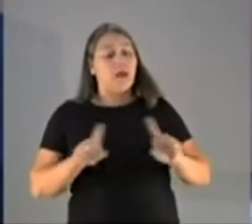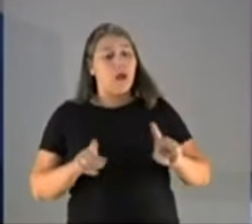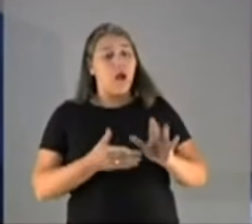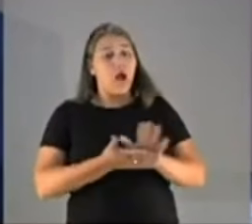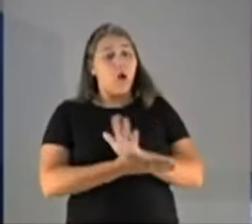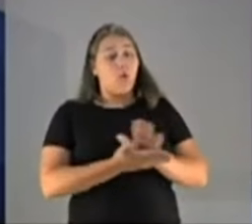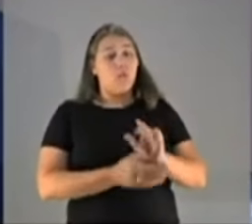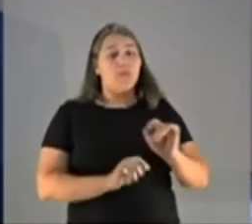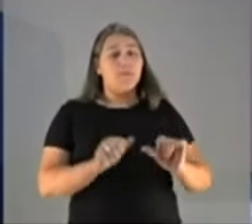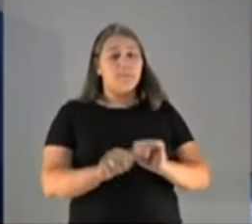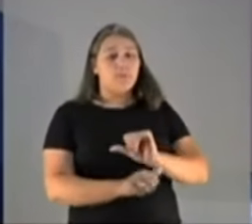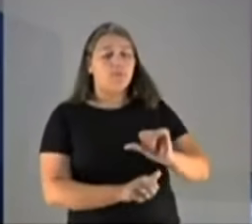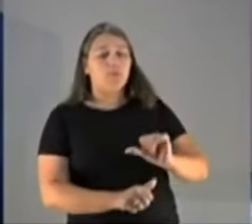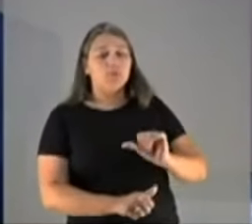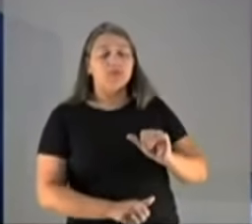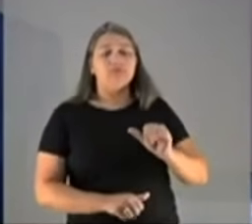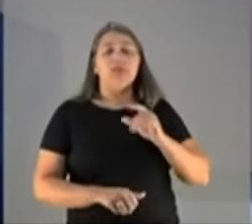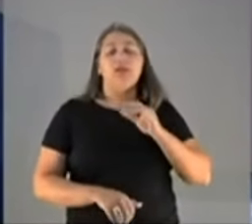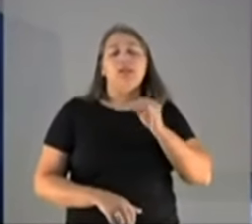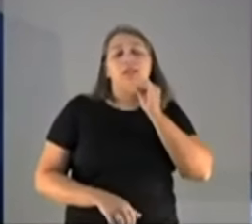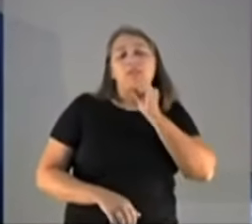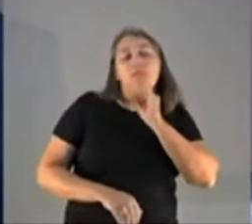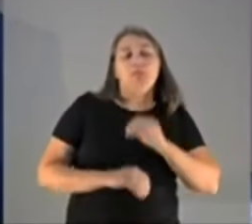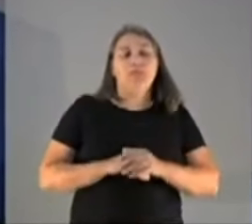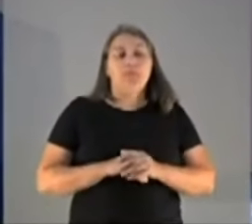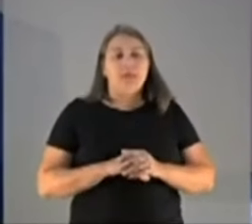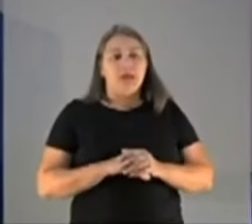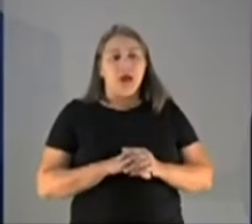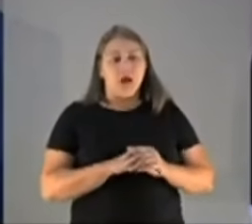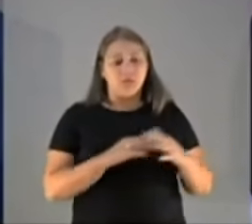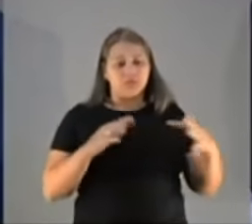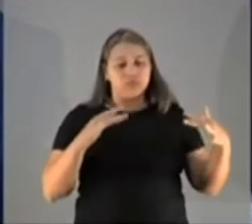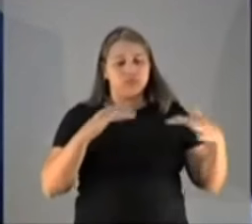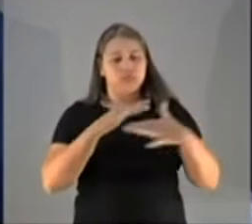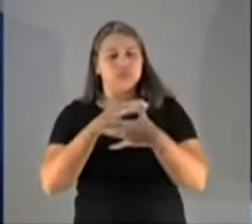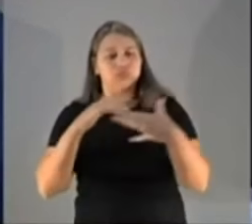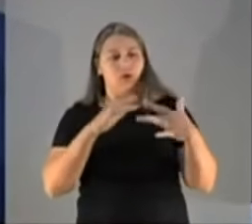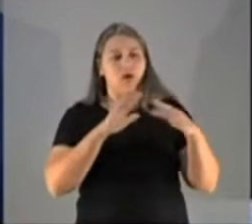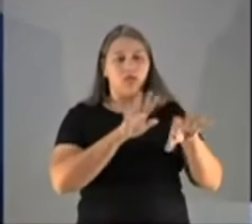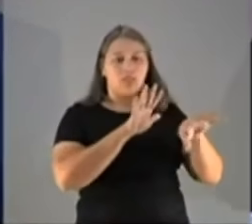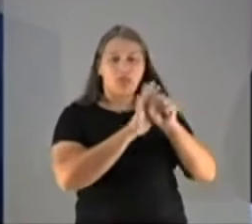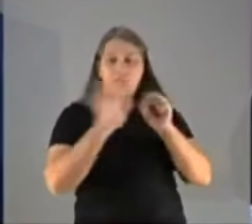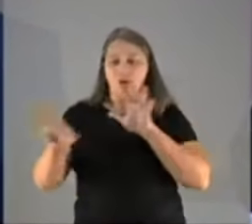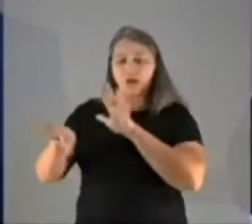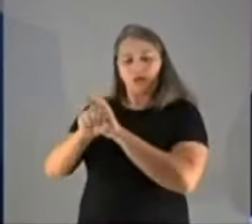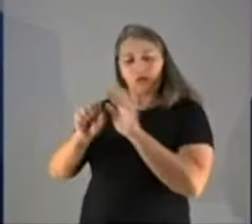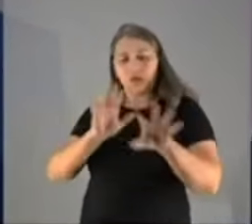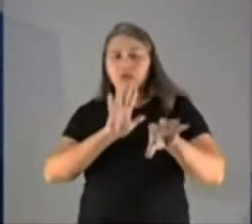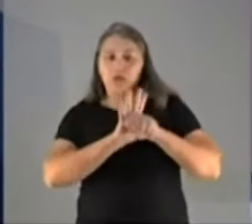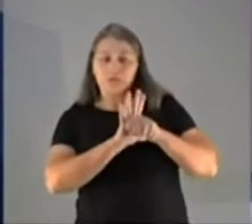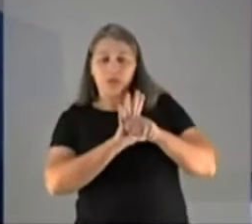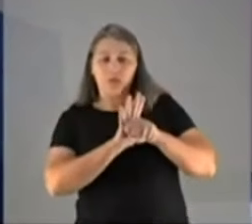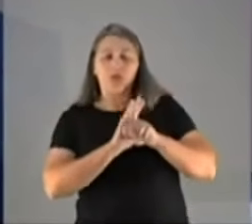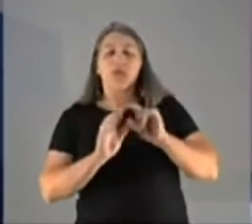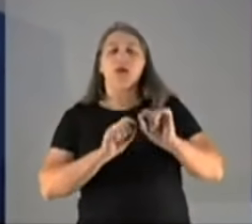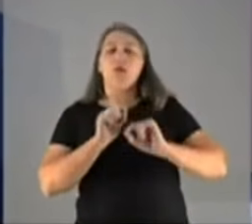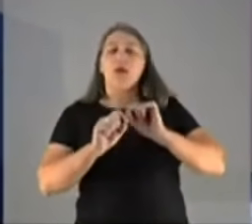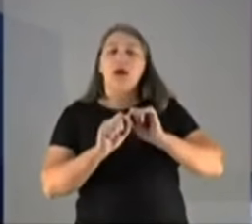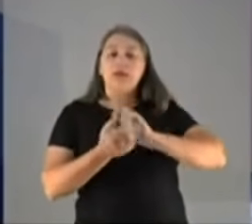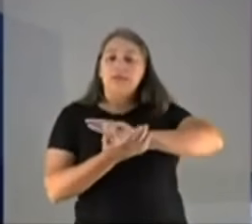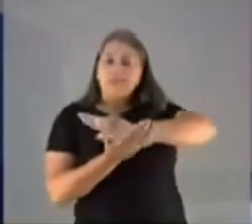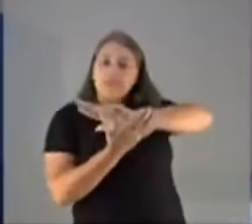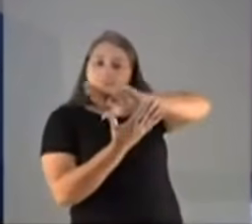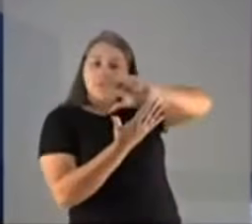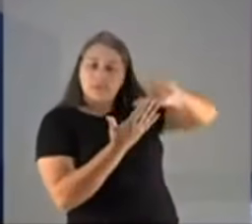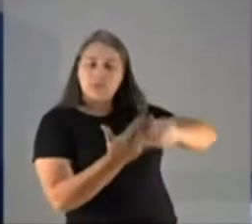muda, por exemplo, o grau de transmissibilidade do vírus ou a capacidade dele de fazer uma doença mais grave. São nessas, variantes que